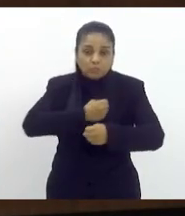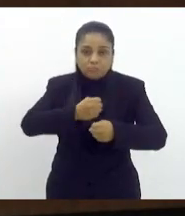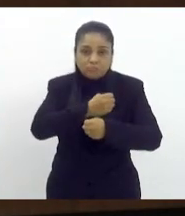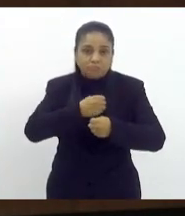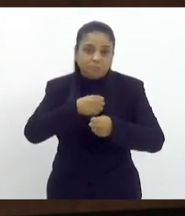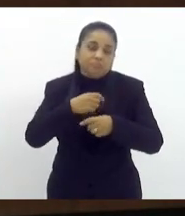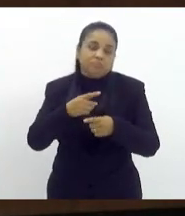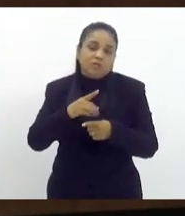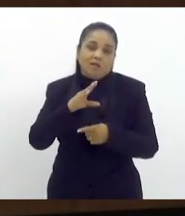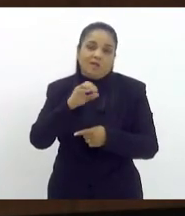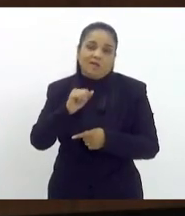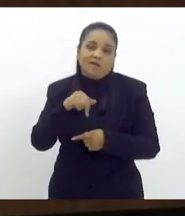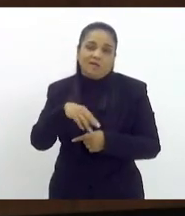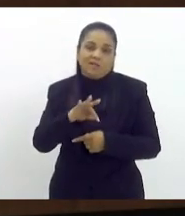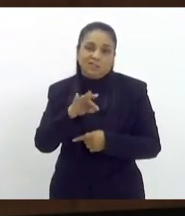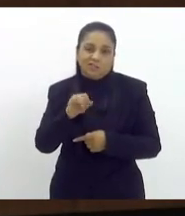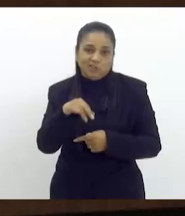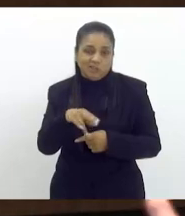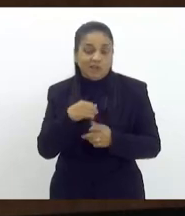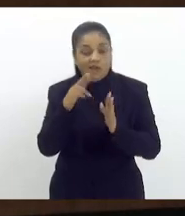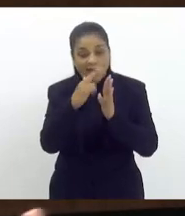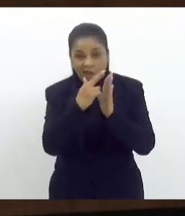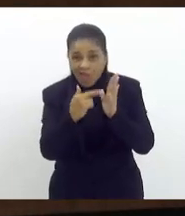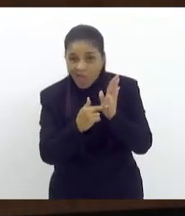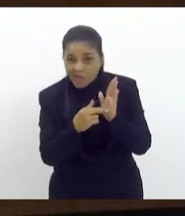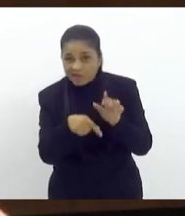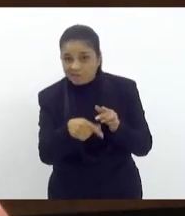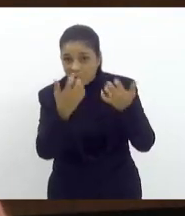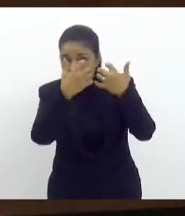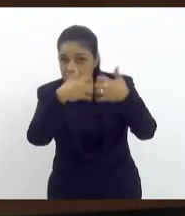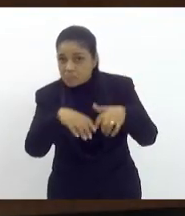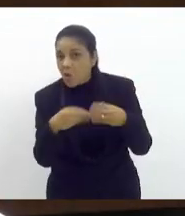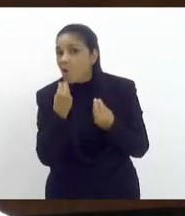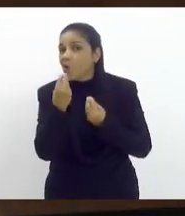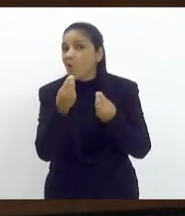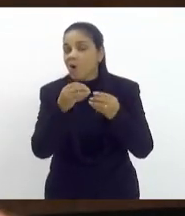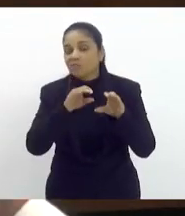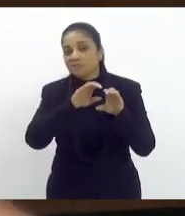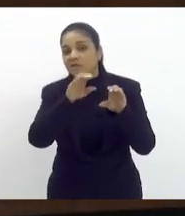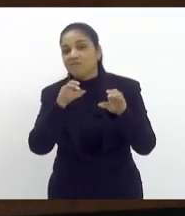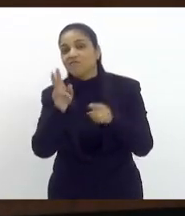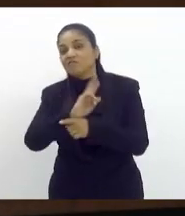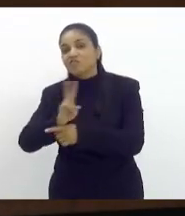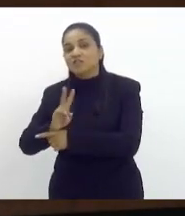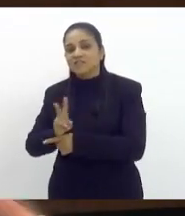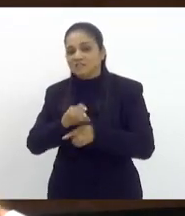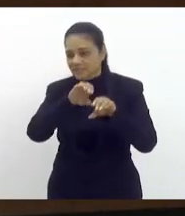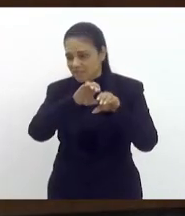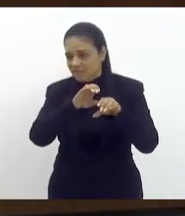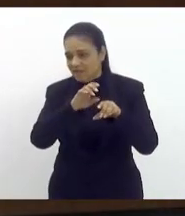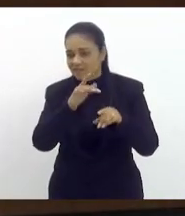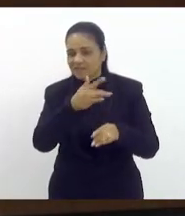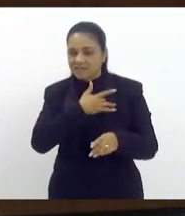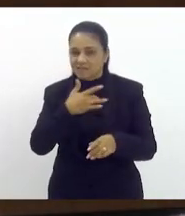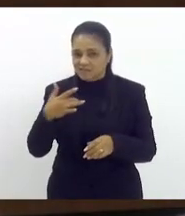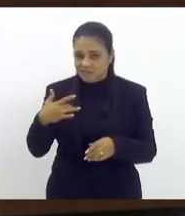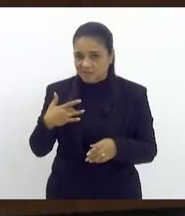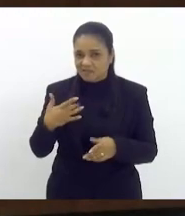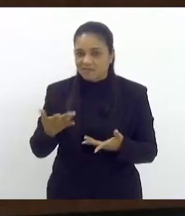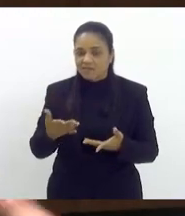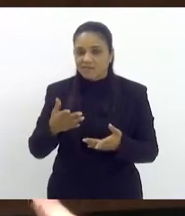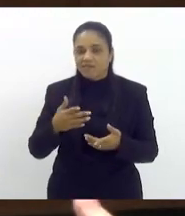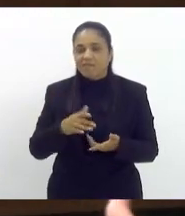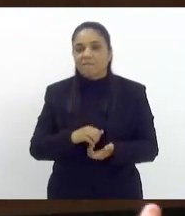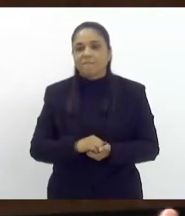fazer essa regra sem também fazer uma adequação da própria vigilância sanitária para isso mas esse é o pedido Presidente